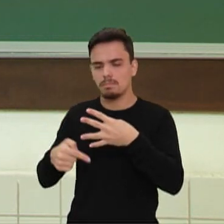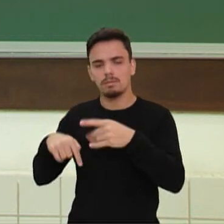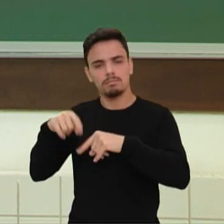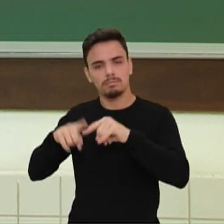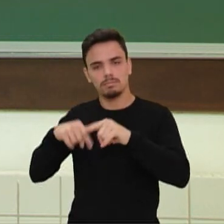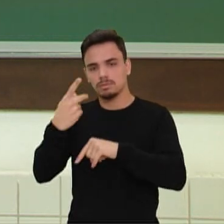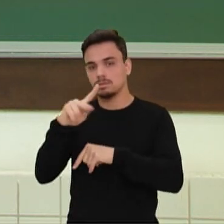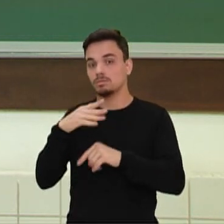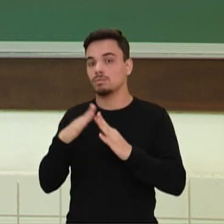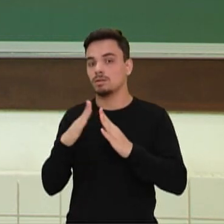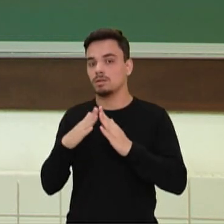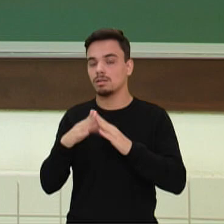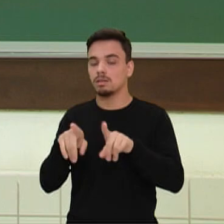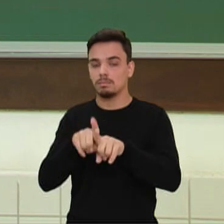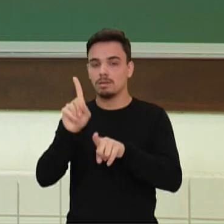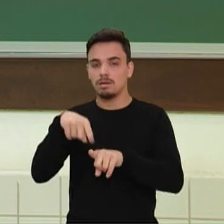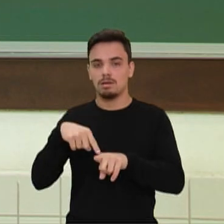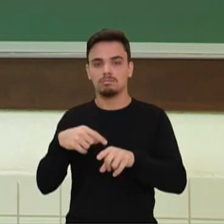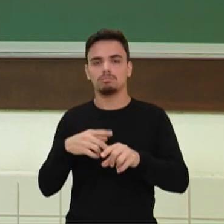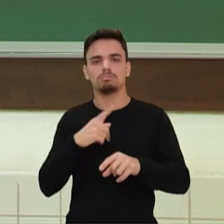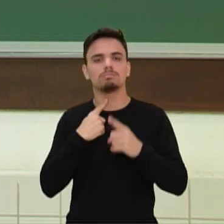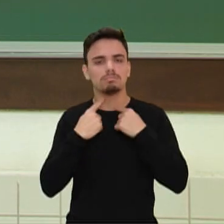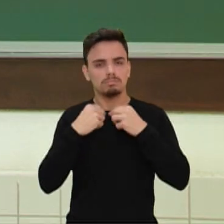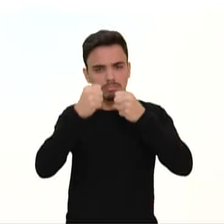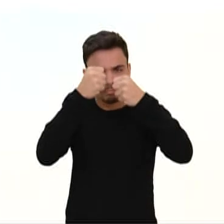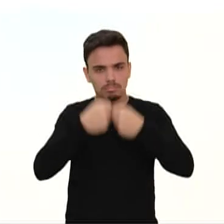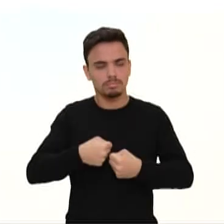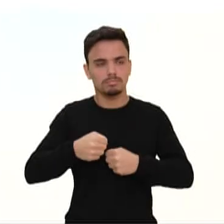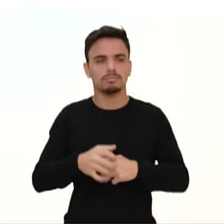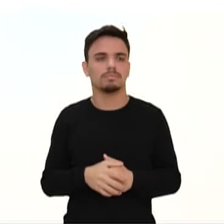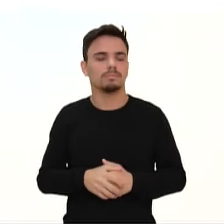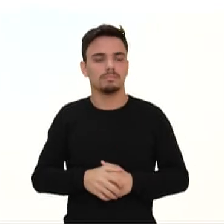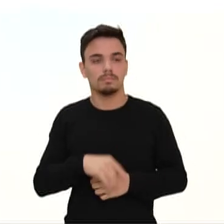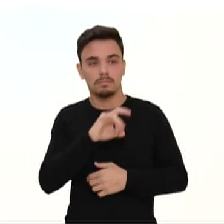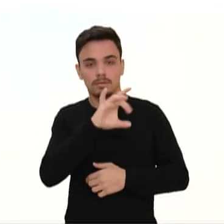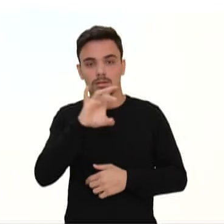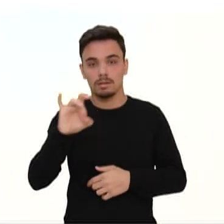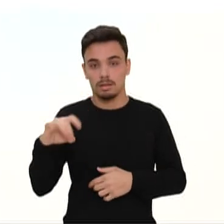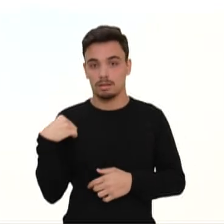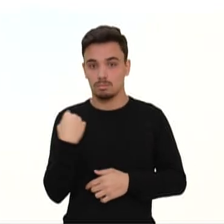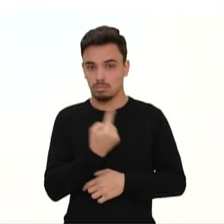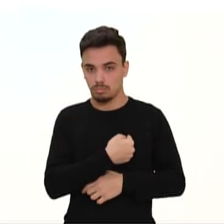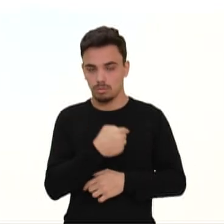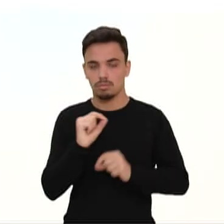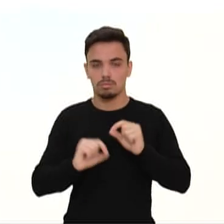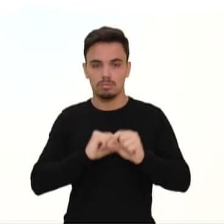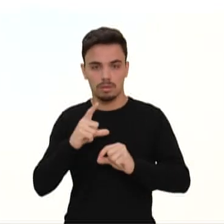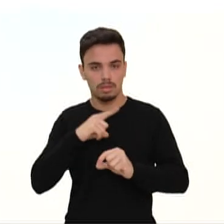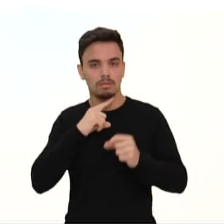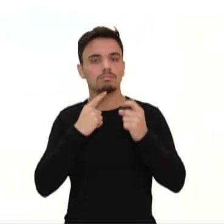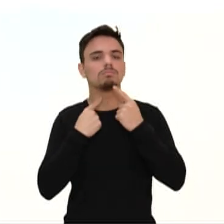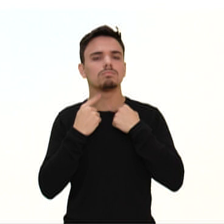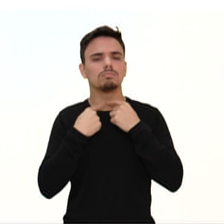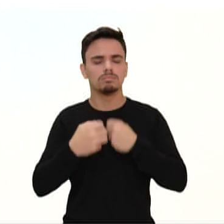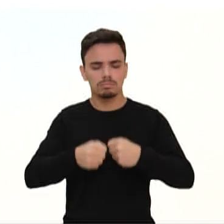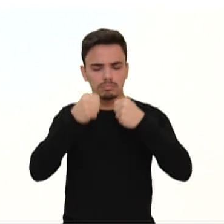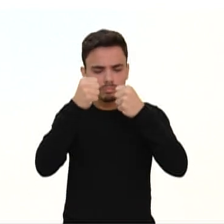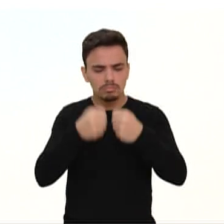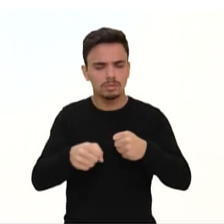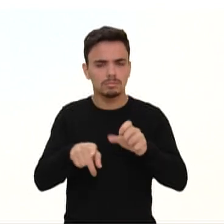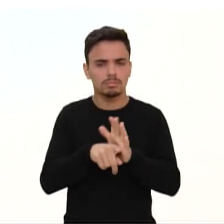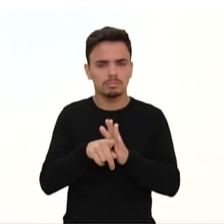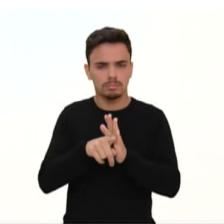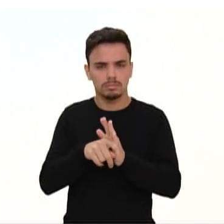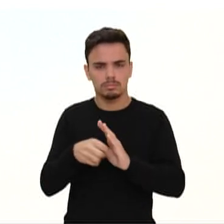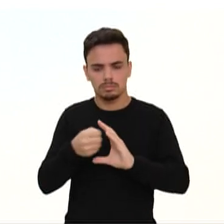são vontades de poder também. Em cada um de nós há uma vontade de poder constituída